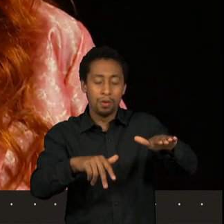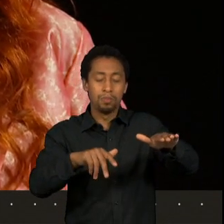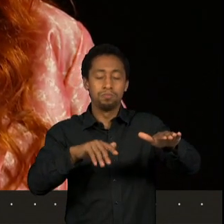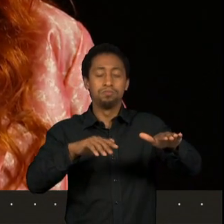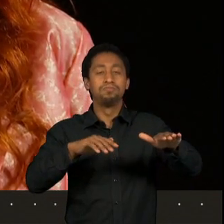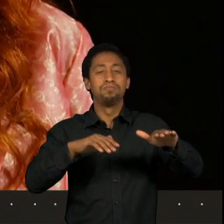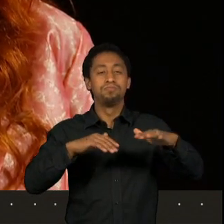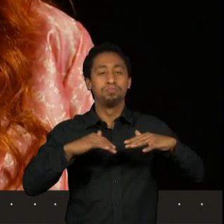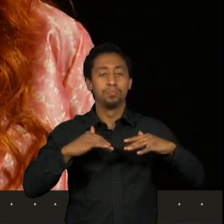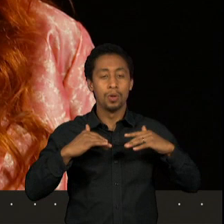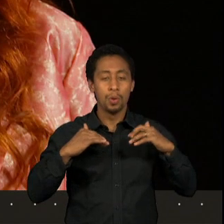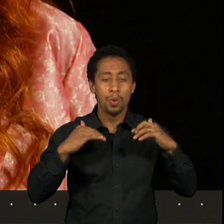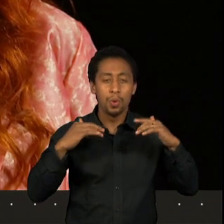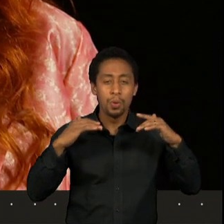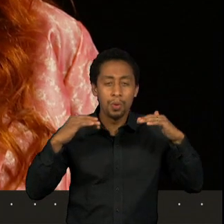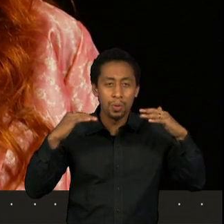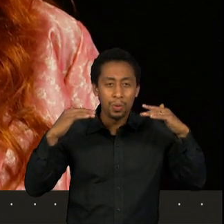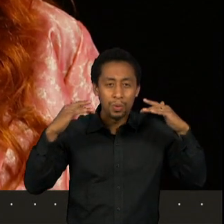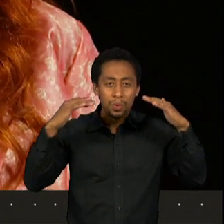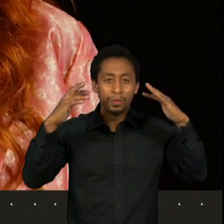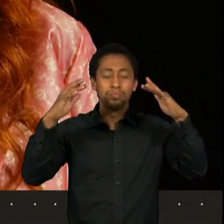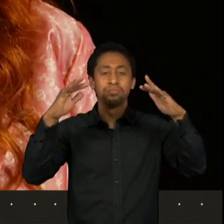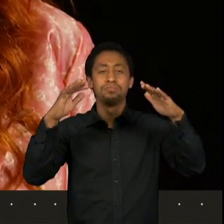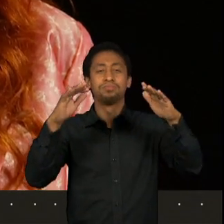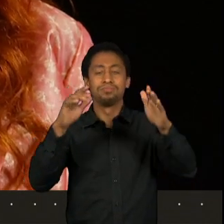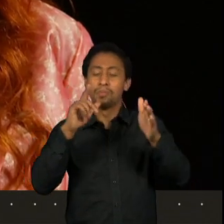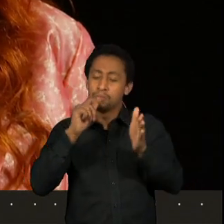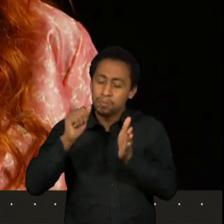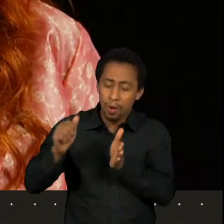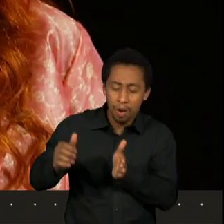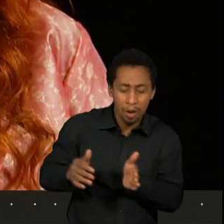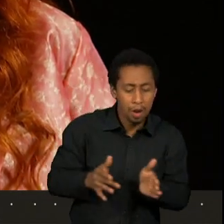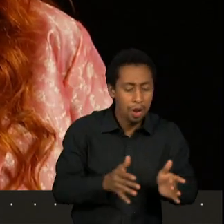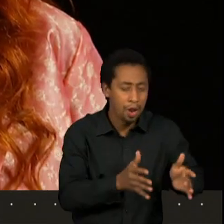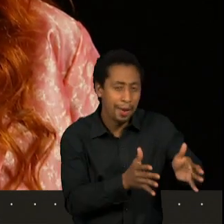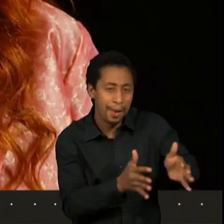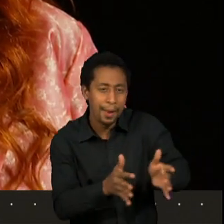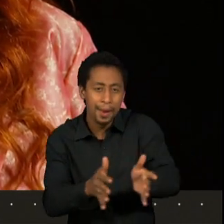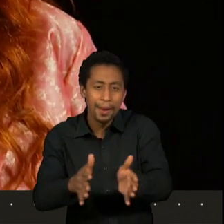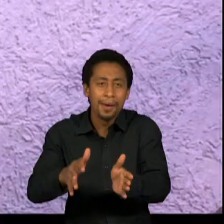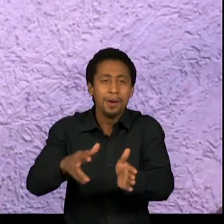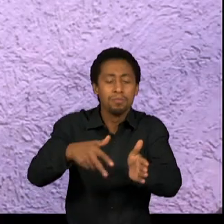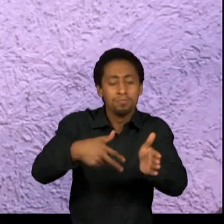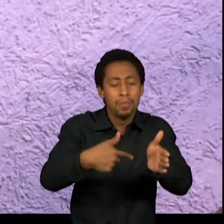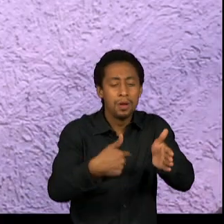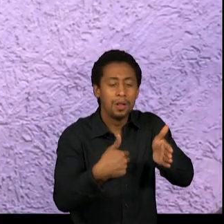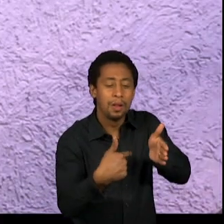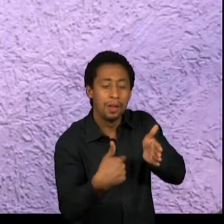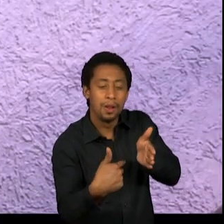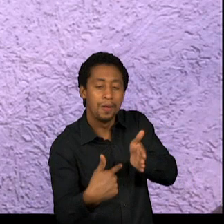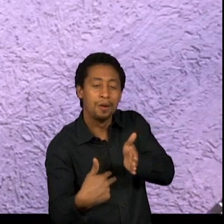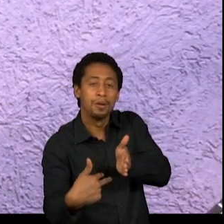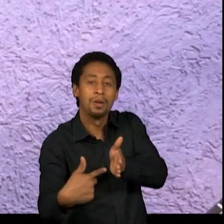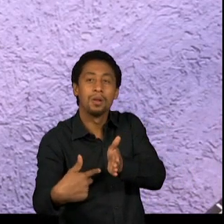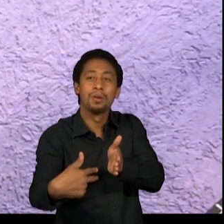foi descendo pelo rio afora,